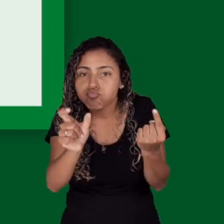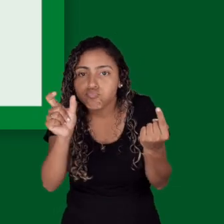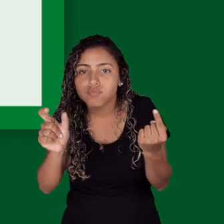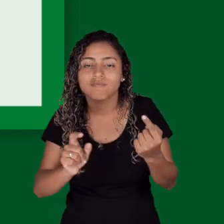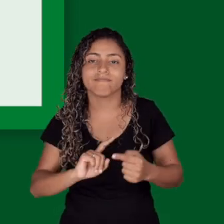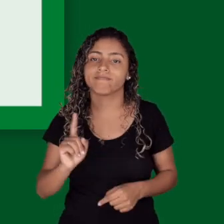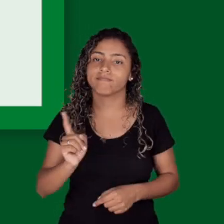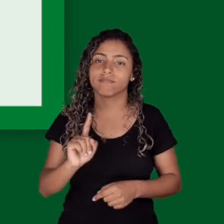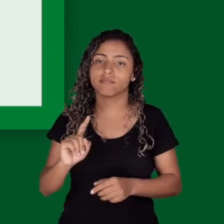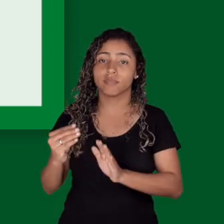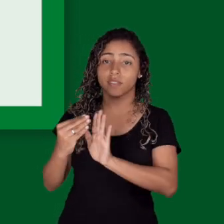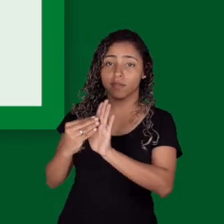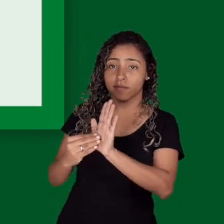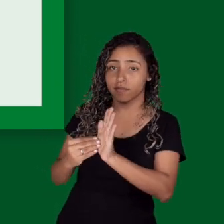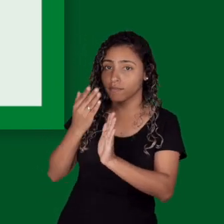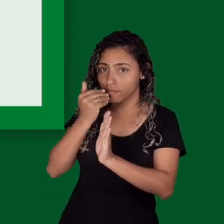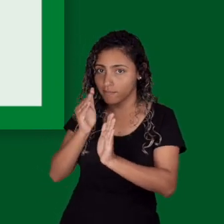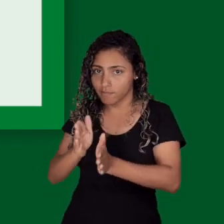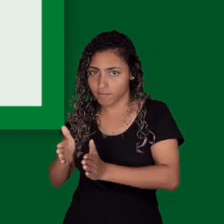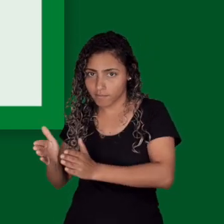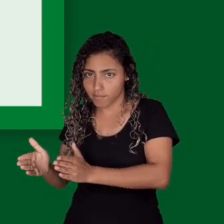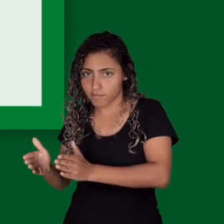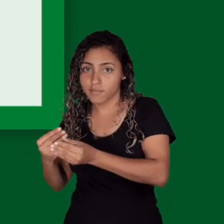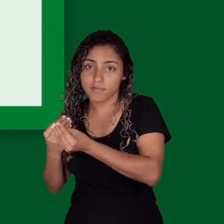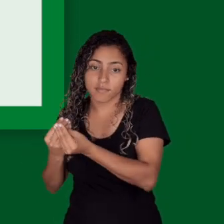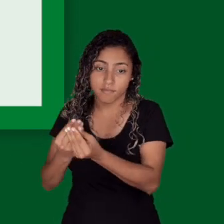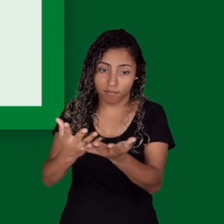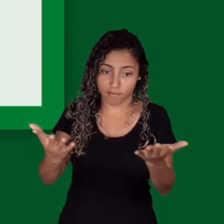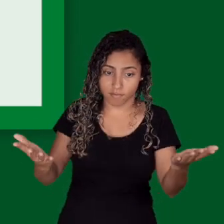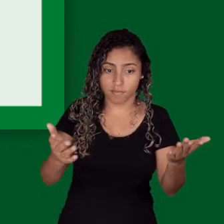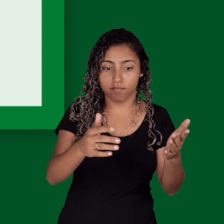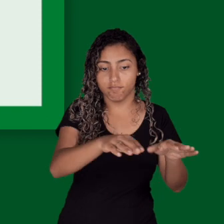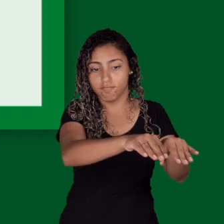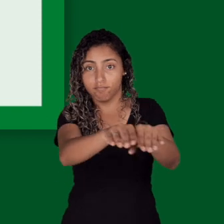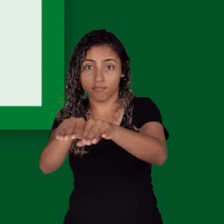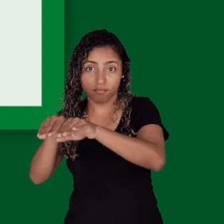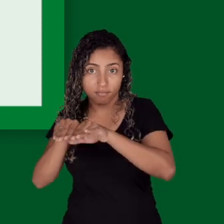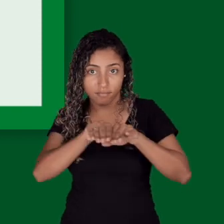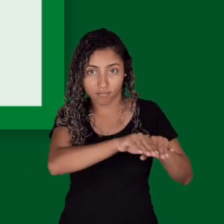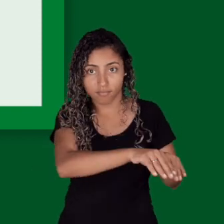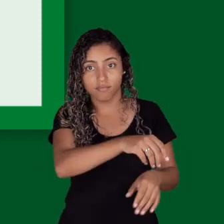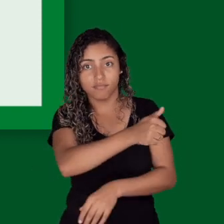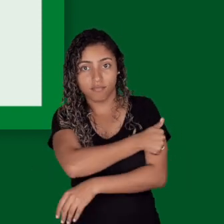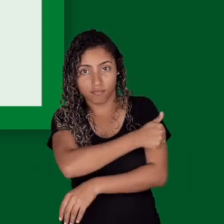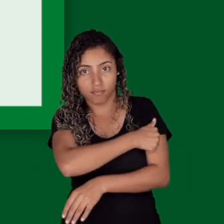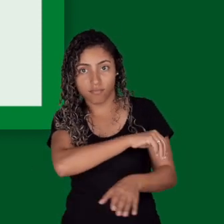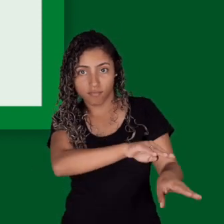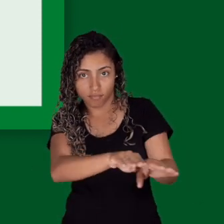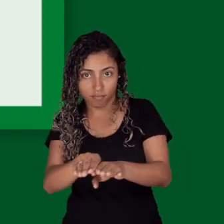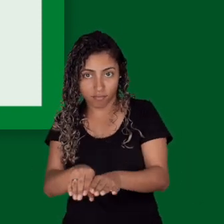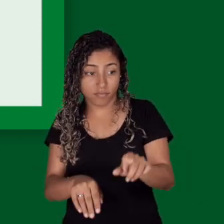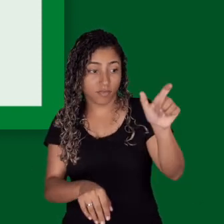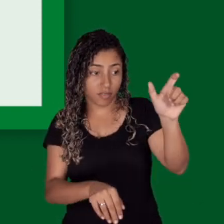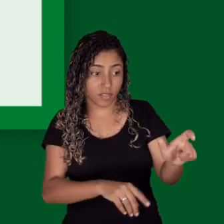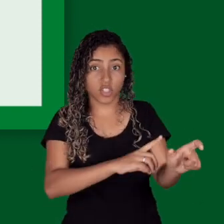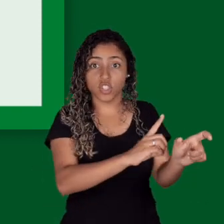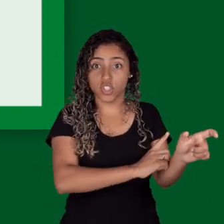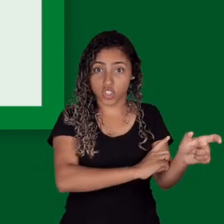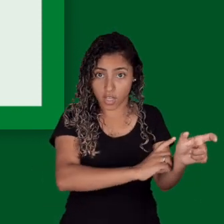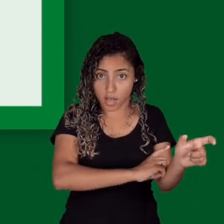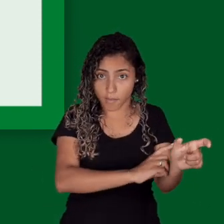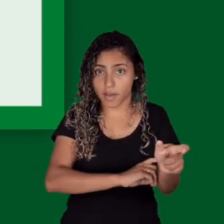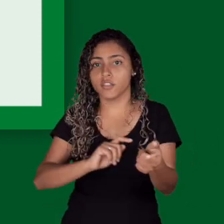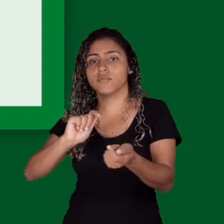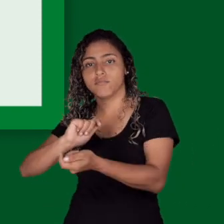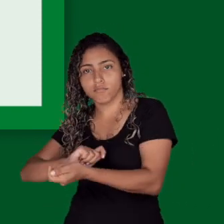gente oferta um cardápio que atende a maioria dos alunos, atende todos os alunos. A gente faz um cardápio especial para diabetes, que atende a